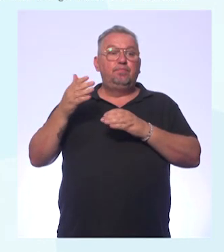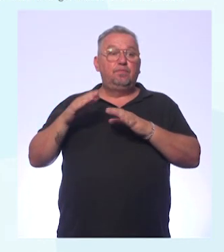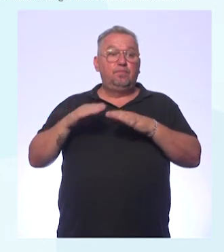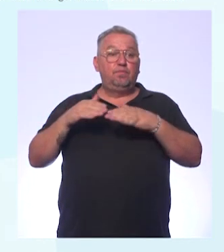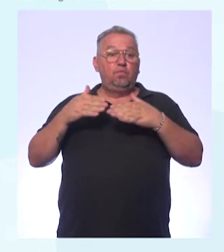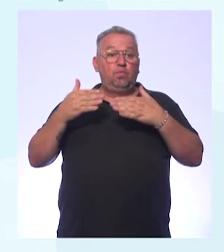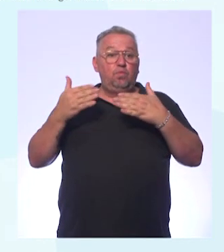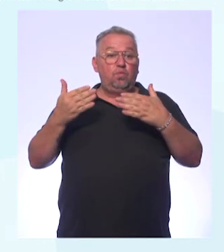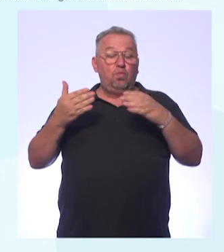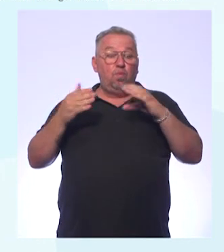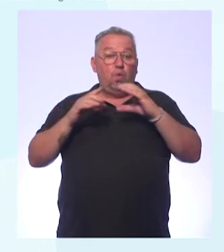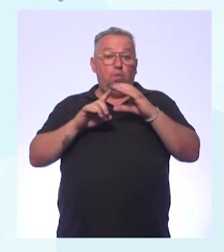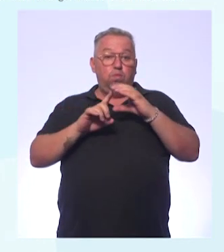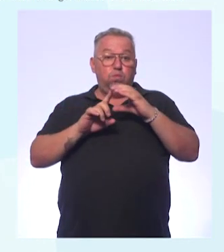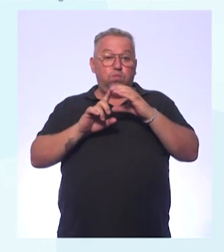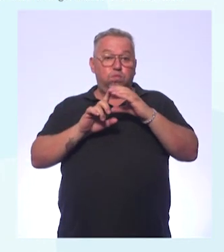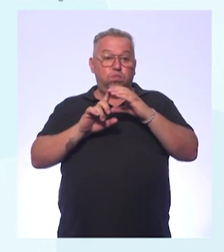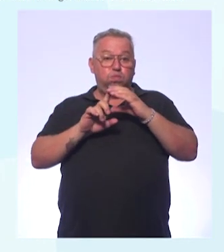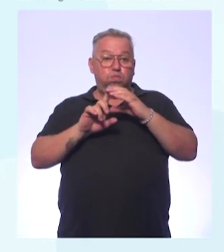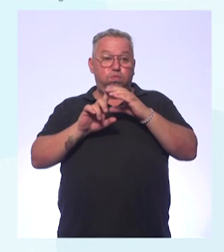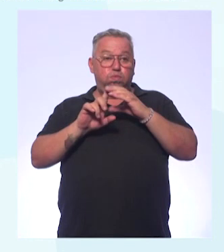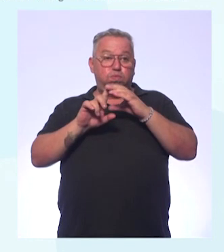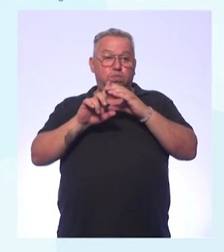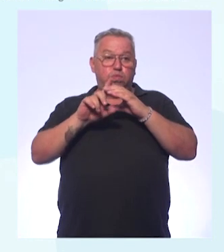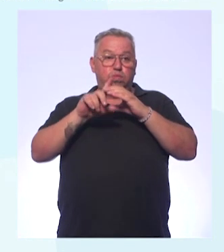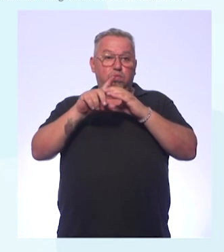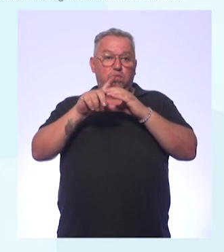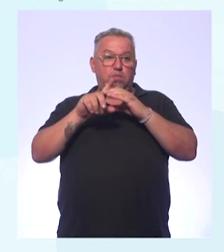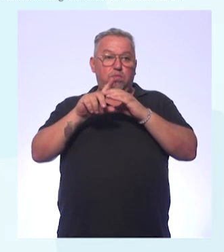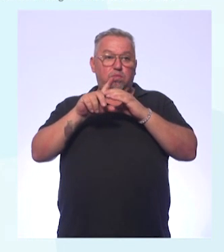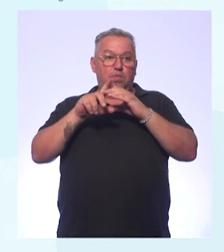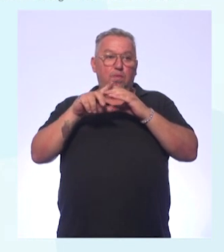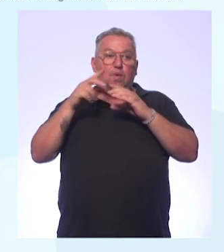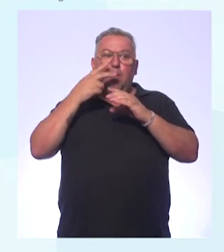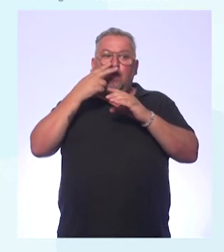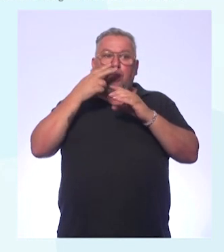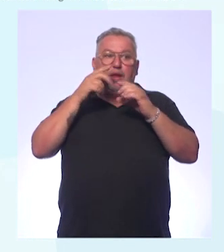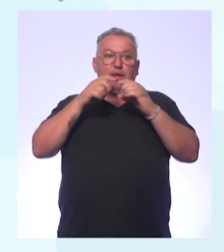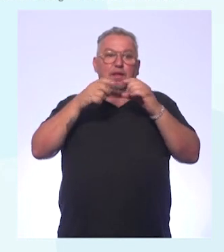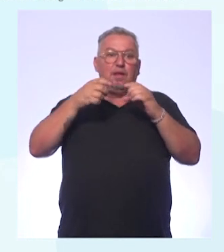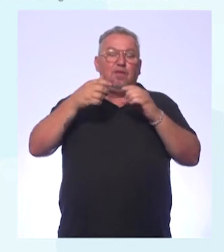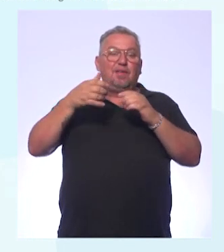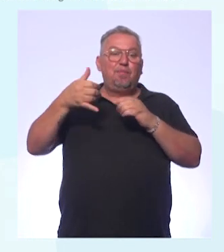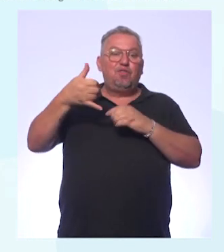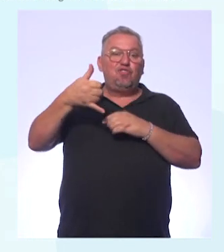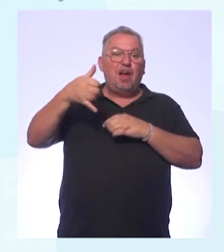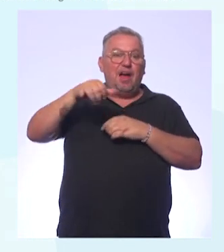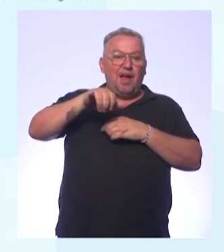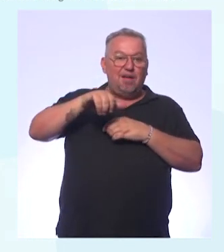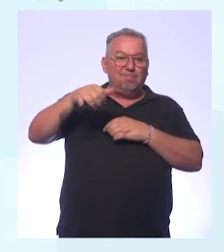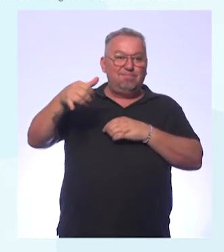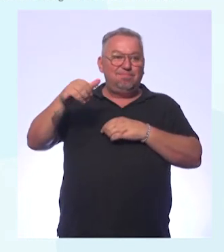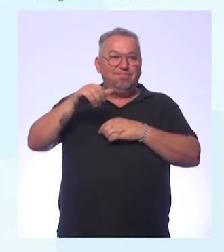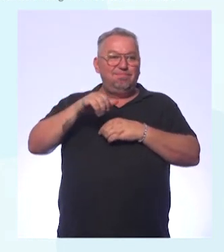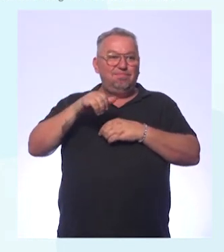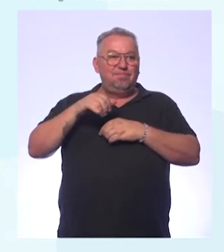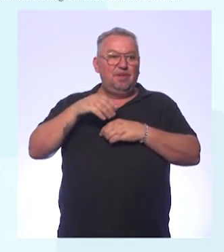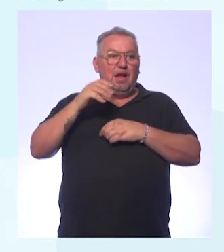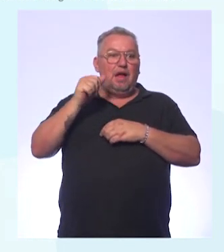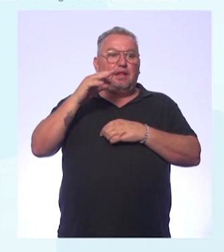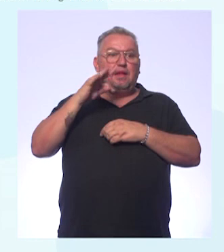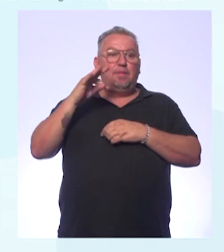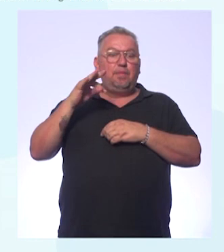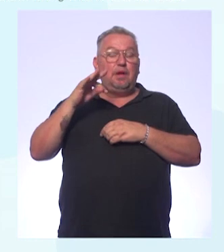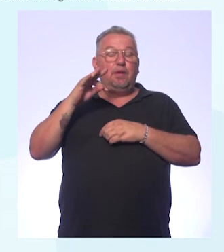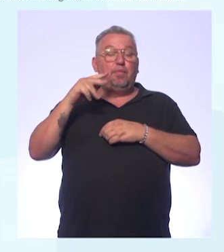passarem por essa membrana que parece uma jarra aí, a gente chama ela de ATP sintase